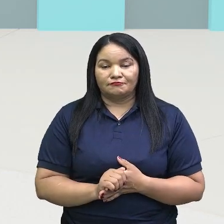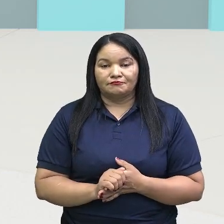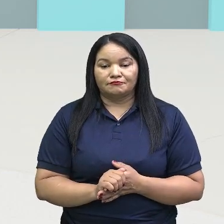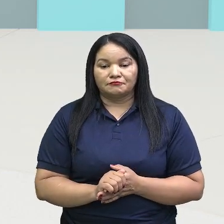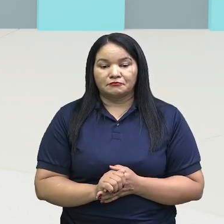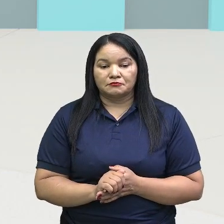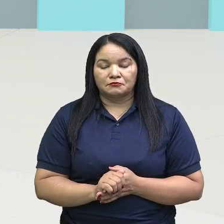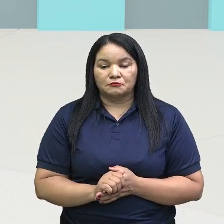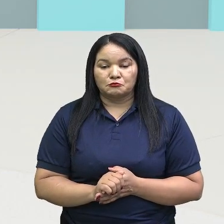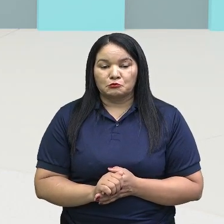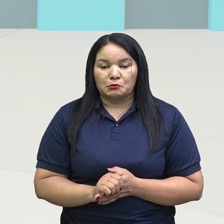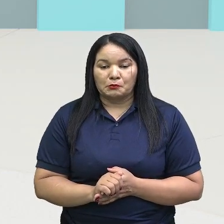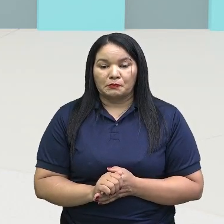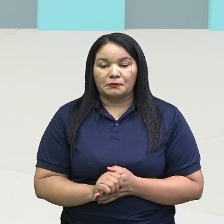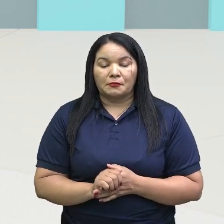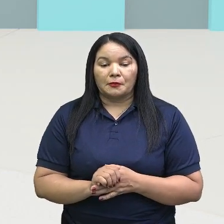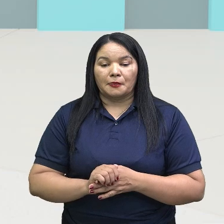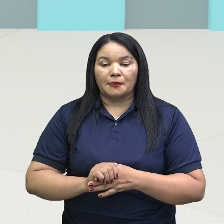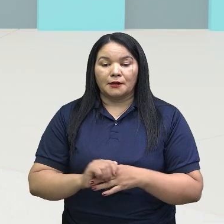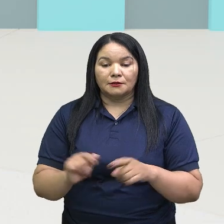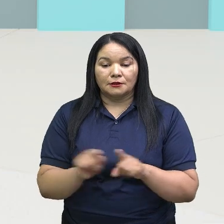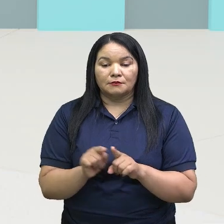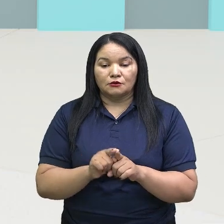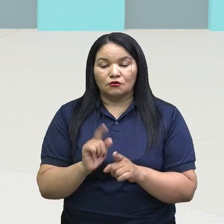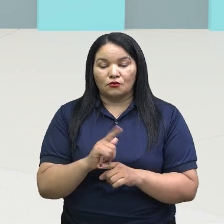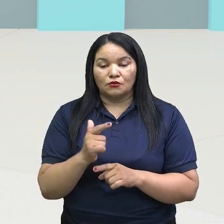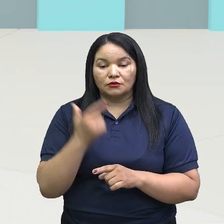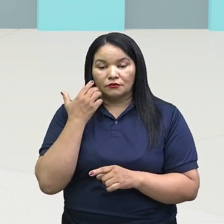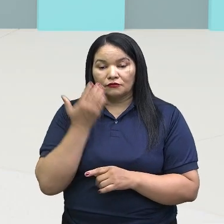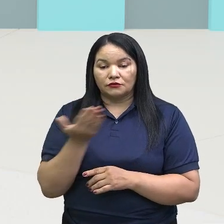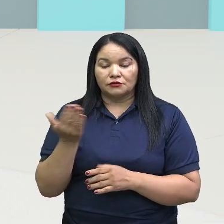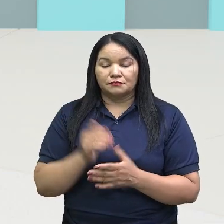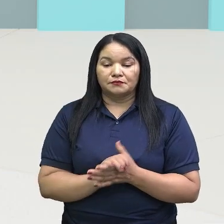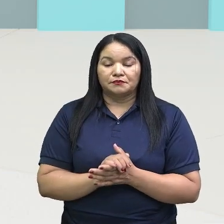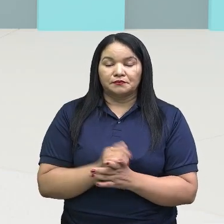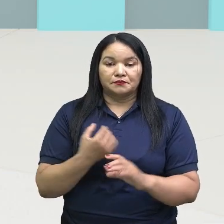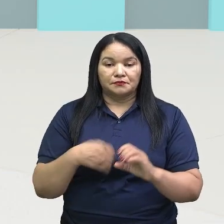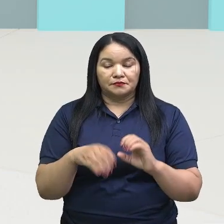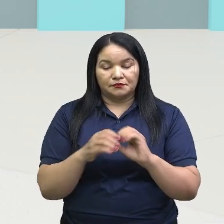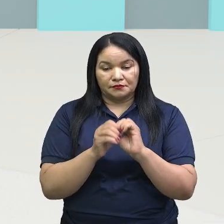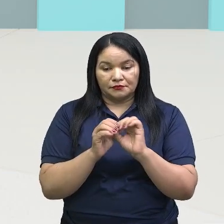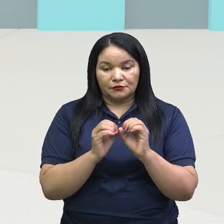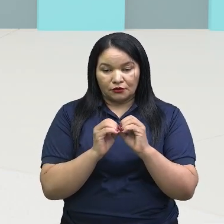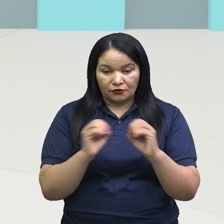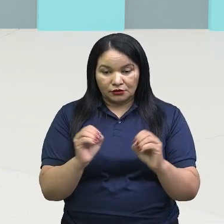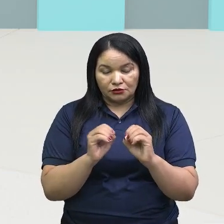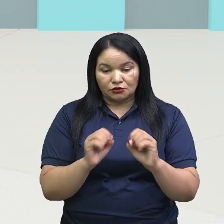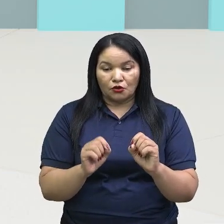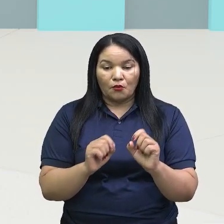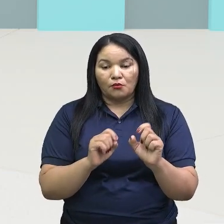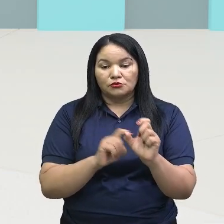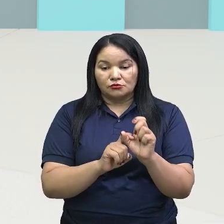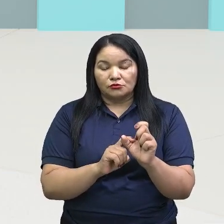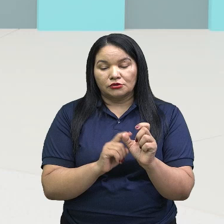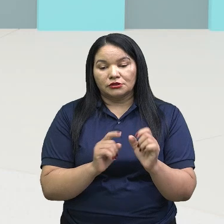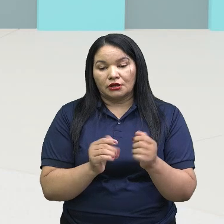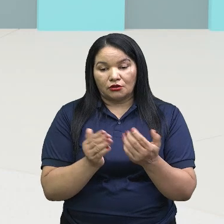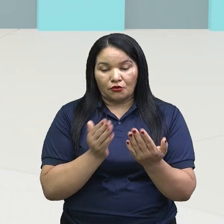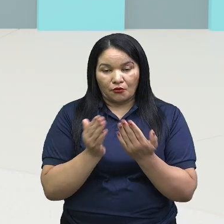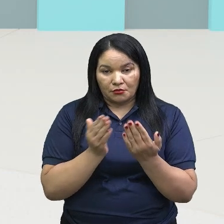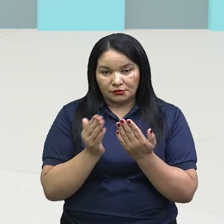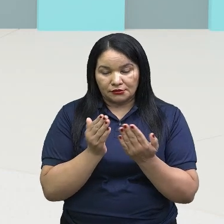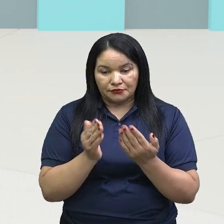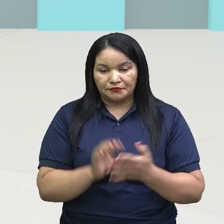Seguindo para mais uma oração subordinada, agora adverbial comparativa, ou seja, eu vou fazer